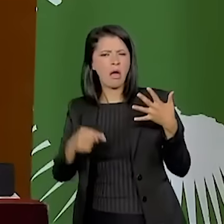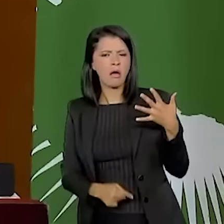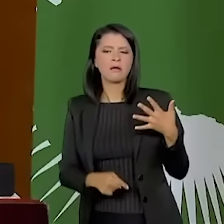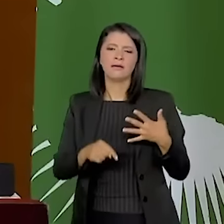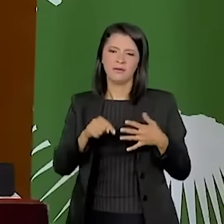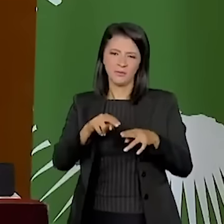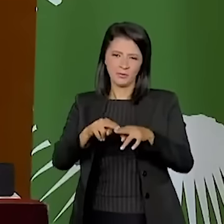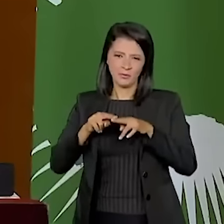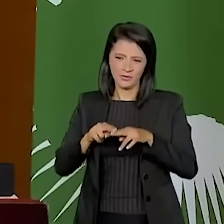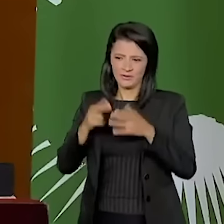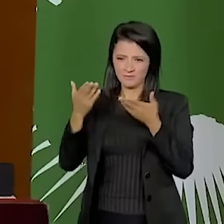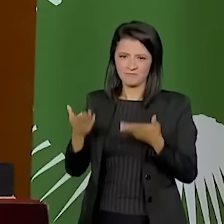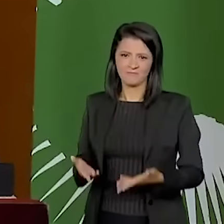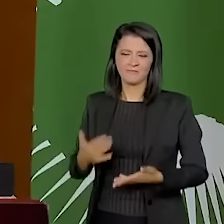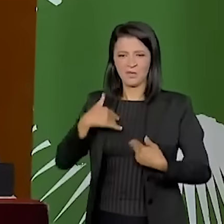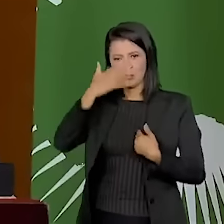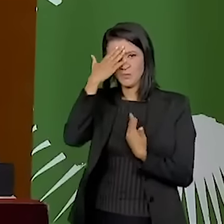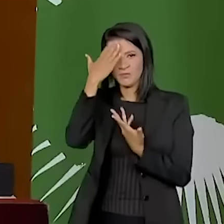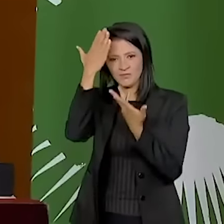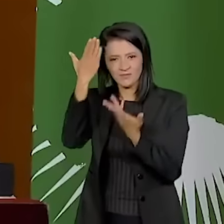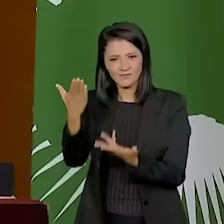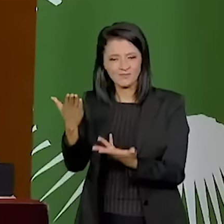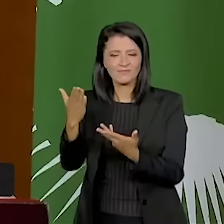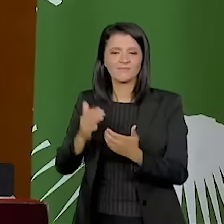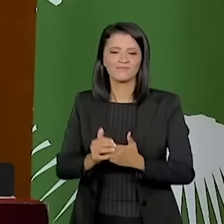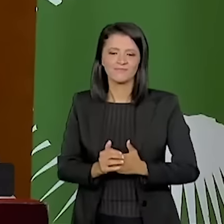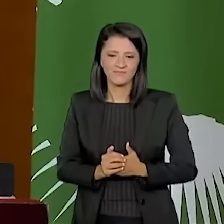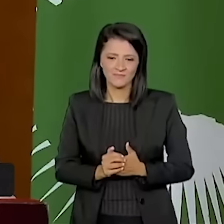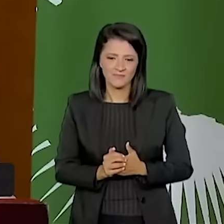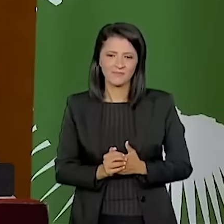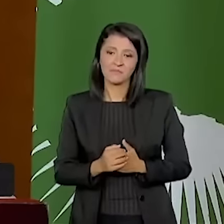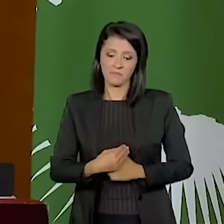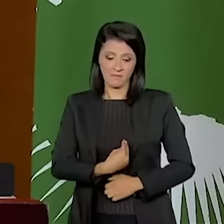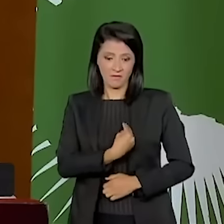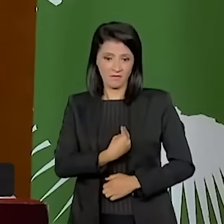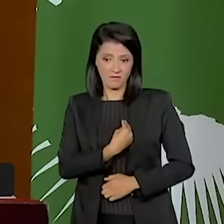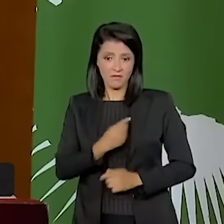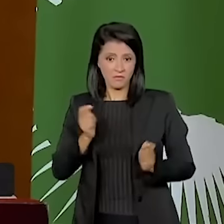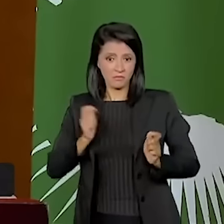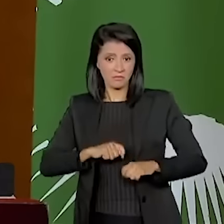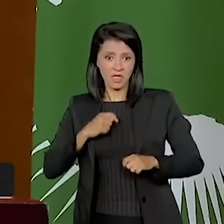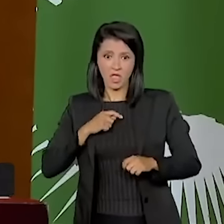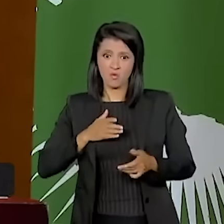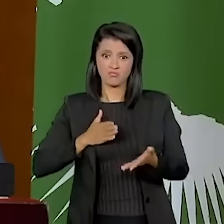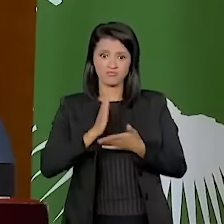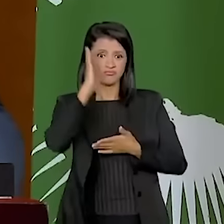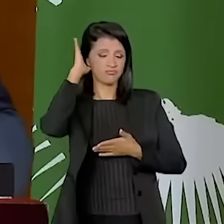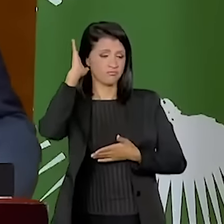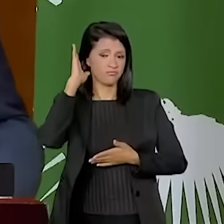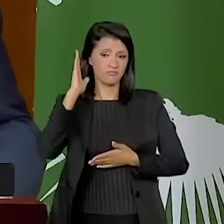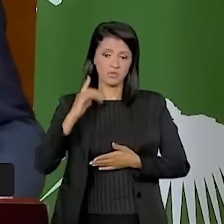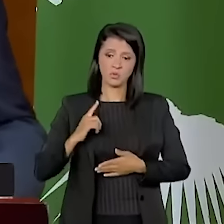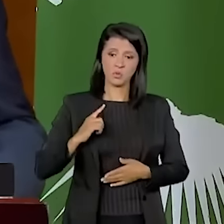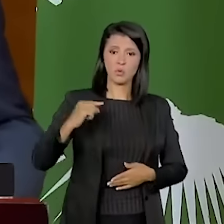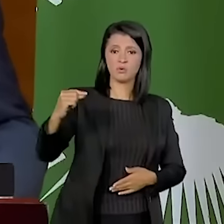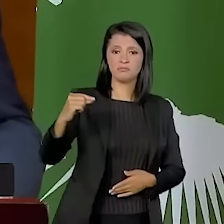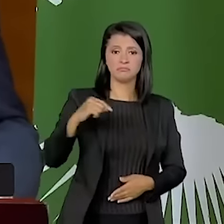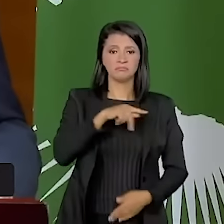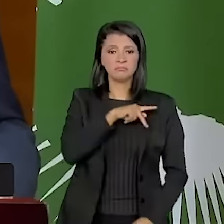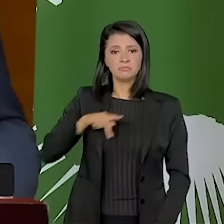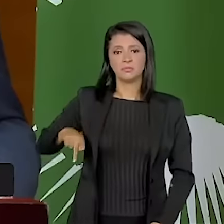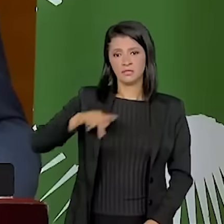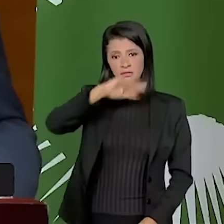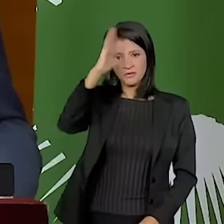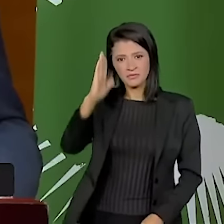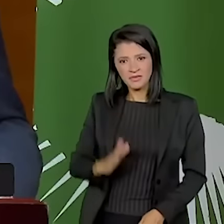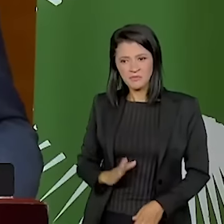eu estou muito agradecido de estar vivo, ter sido eleito presidente da República para voltar